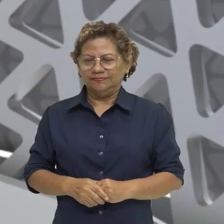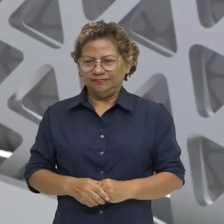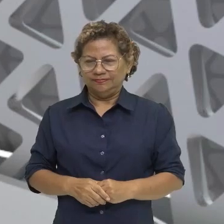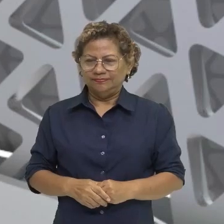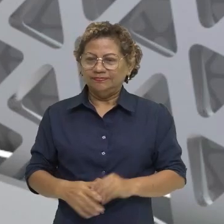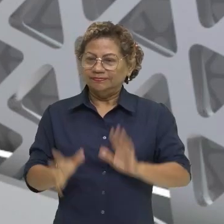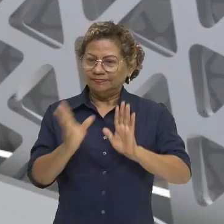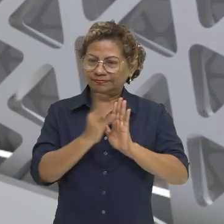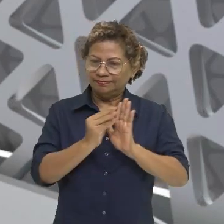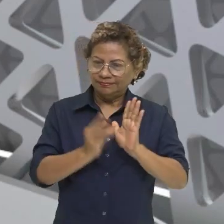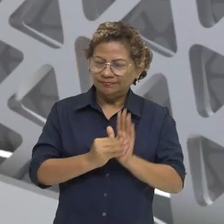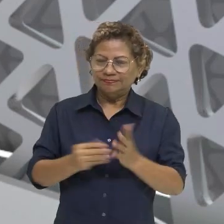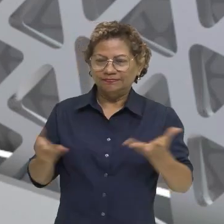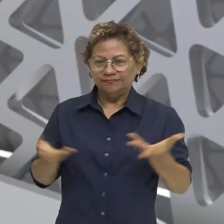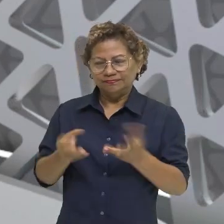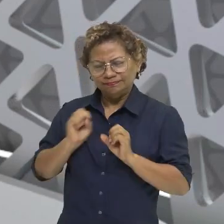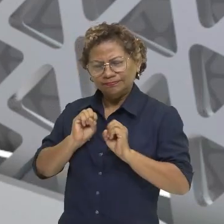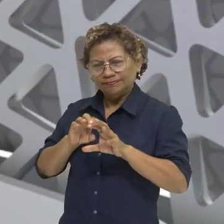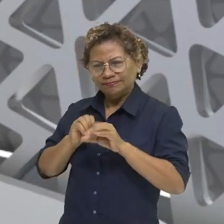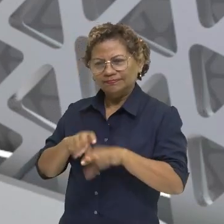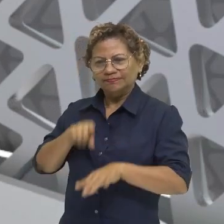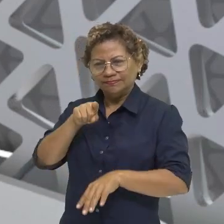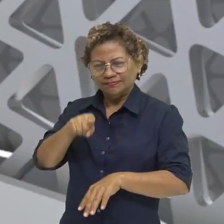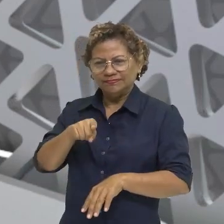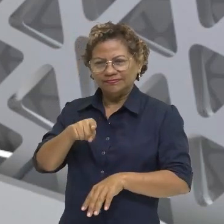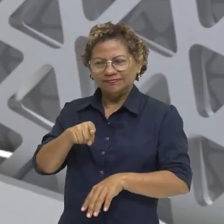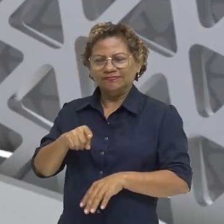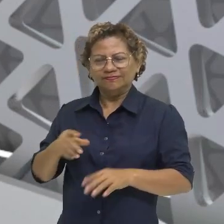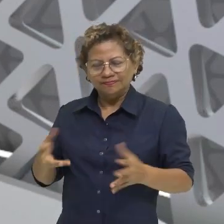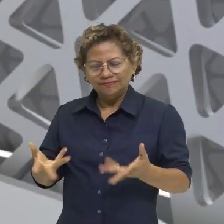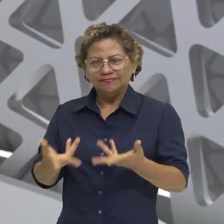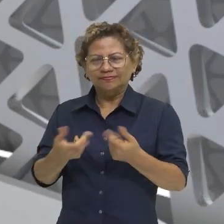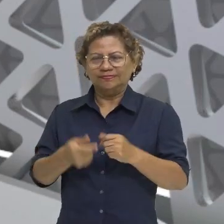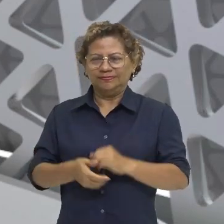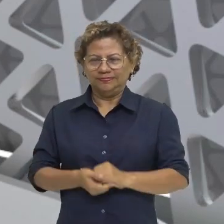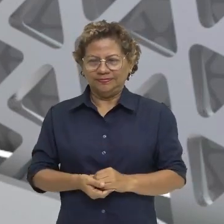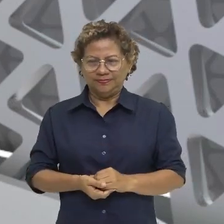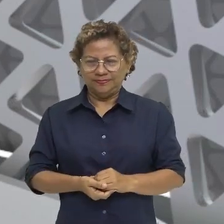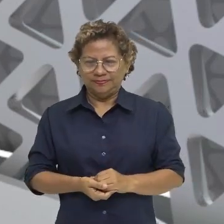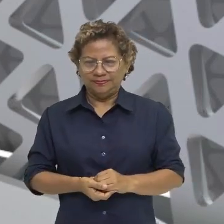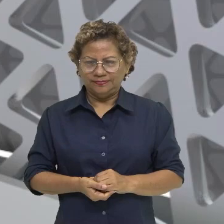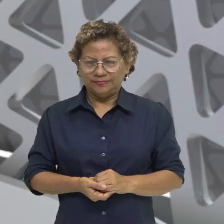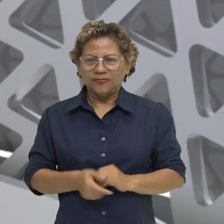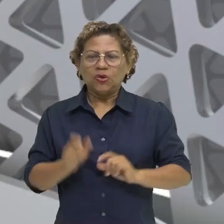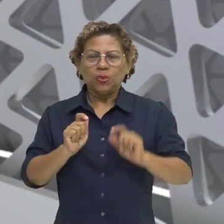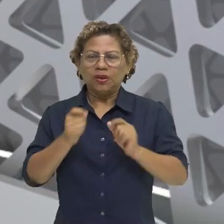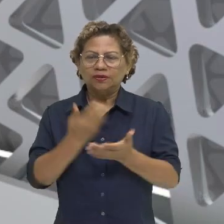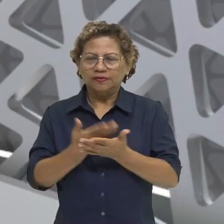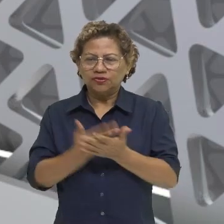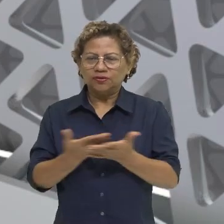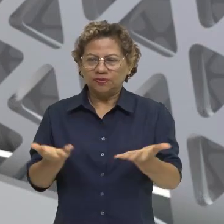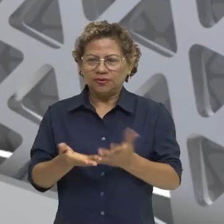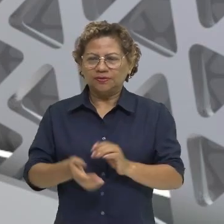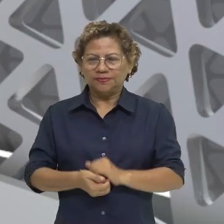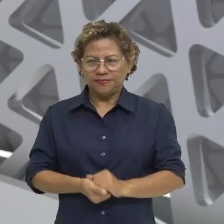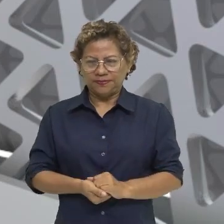para você que vai ser muito, muito útil para você. Então, amores, o que nós temos para hoje? Vamos lá?